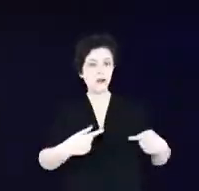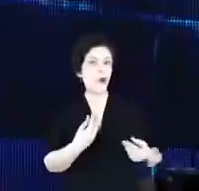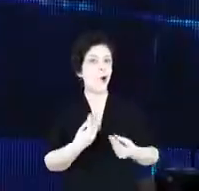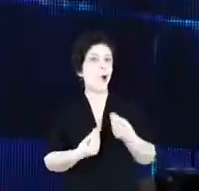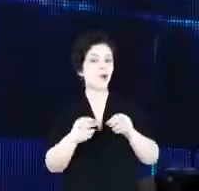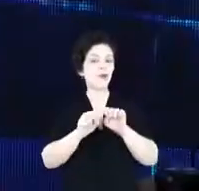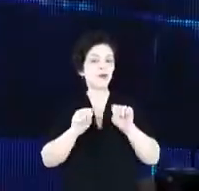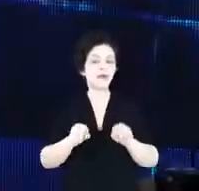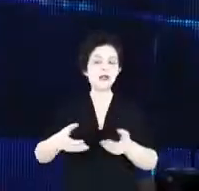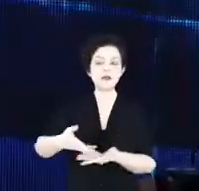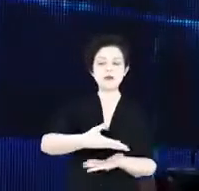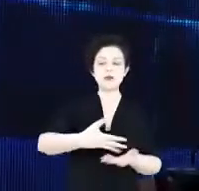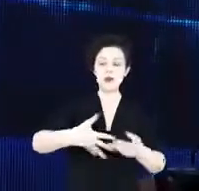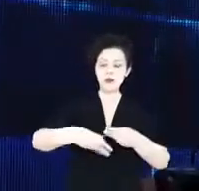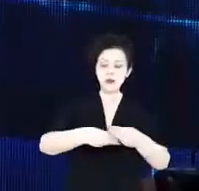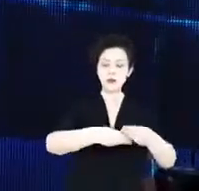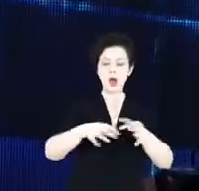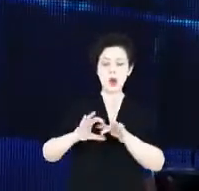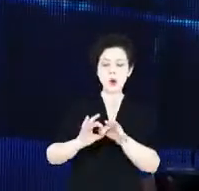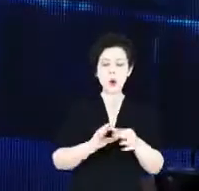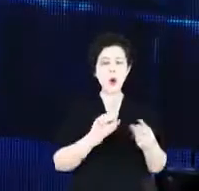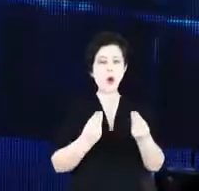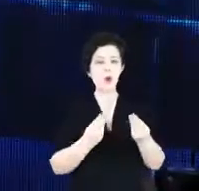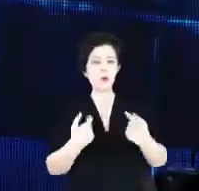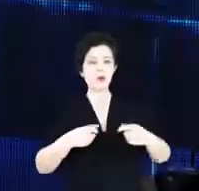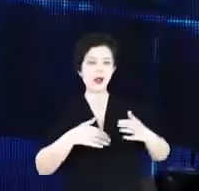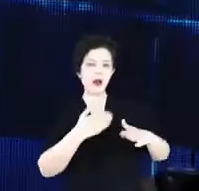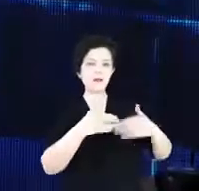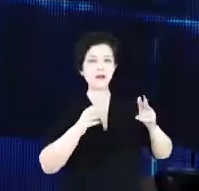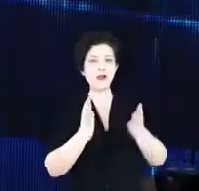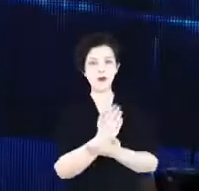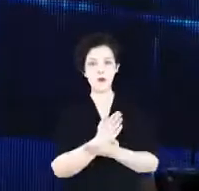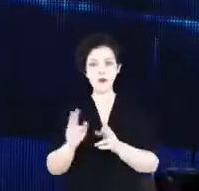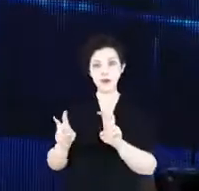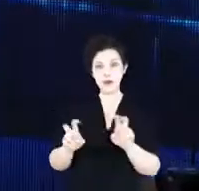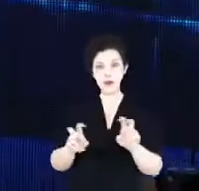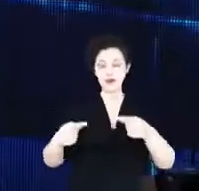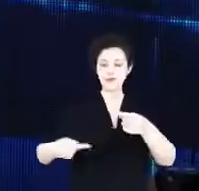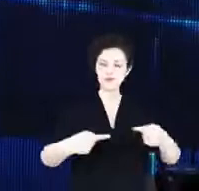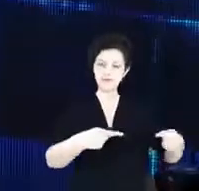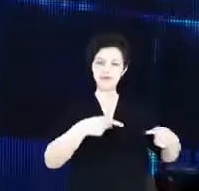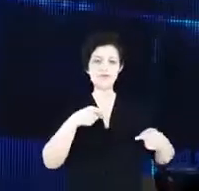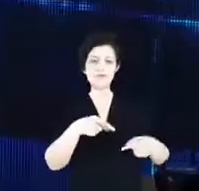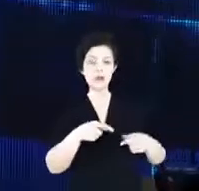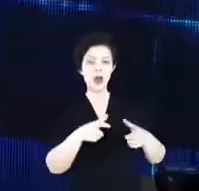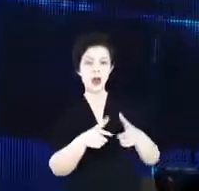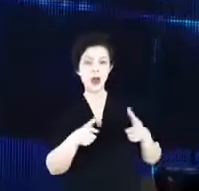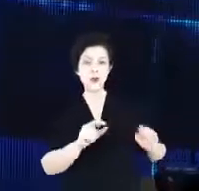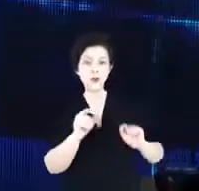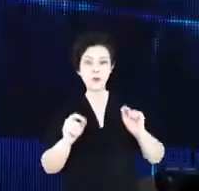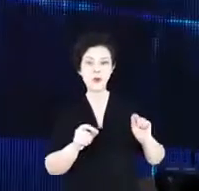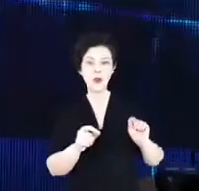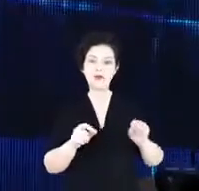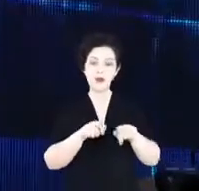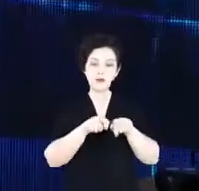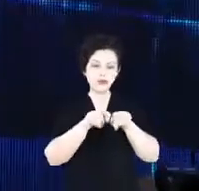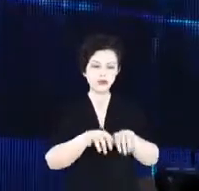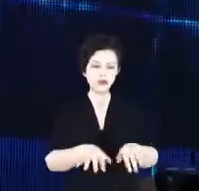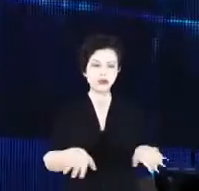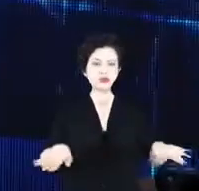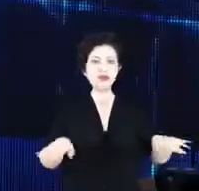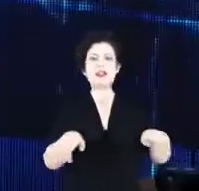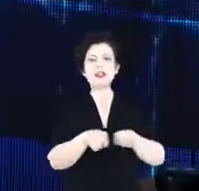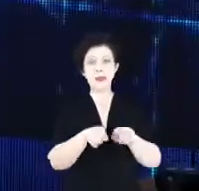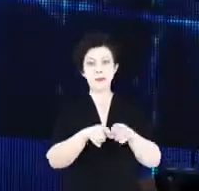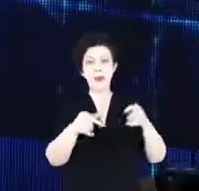Então, e aí a gente vai precisar também avançar em alguns temas e avançar no debate, aumentar, capilarizar a transmissão, né,